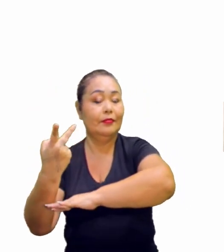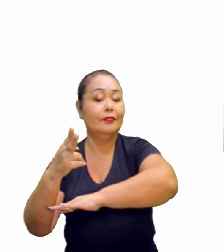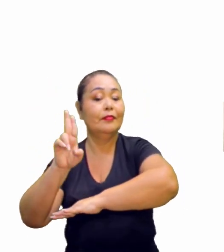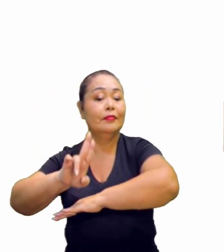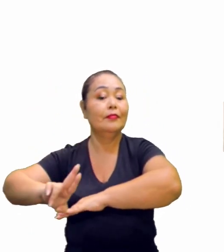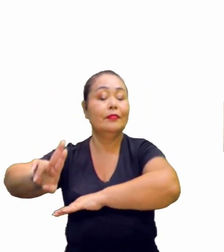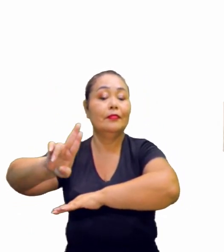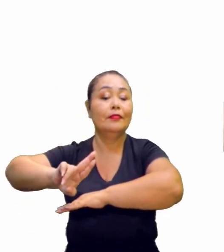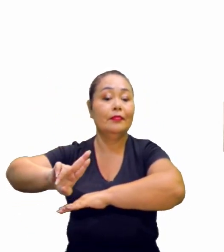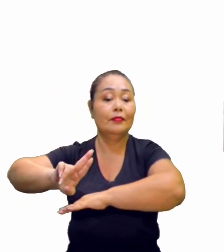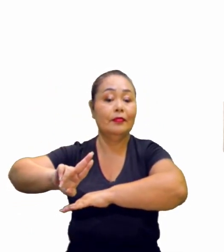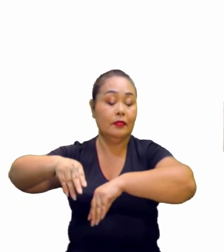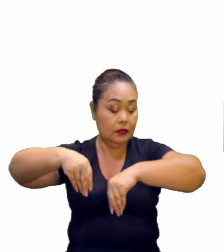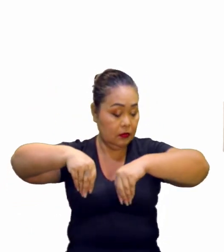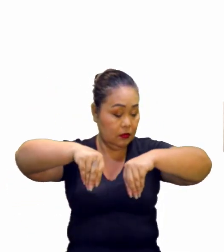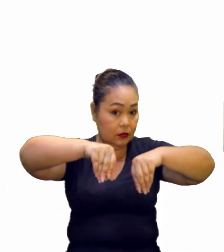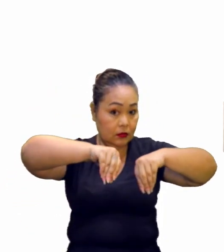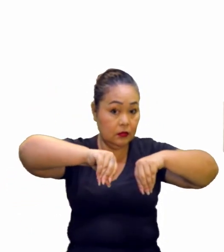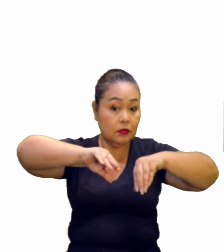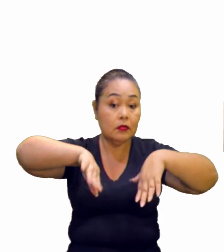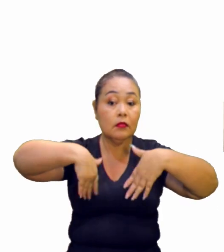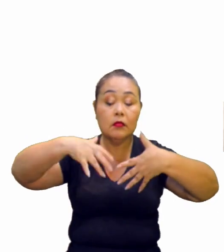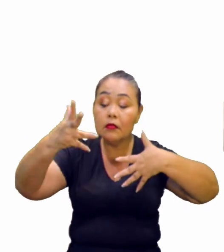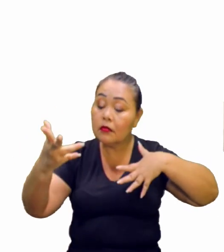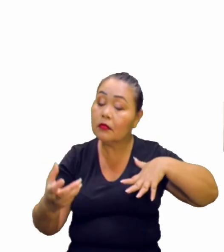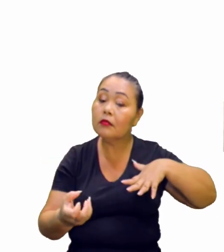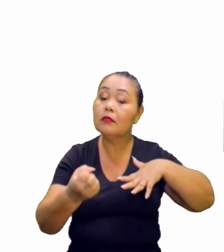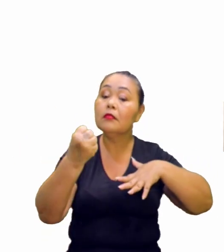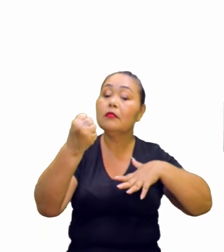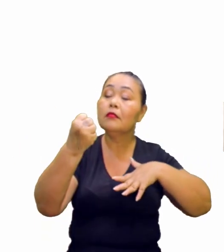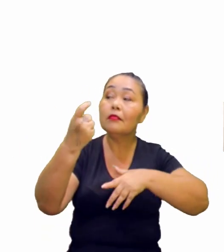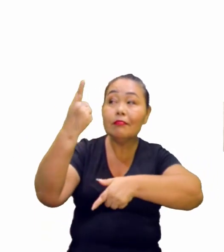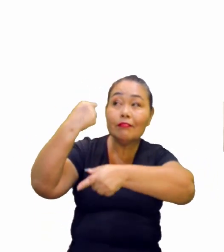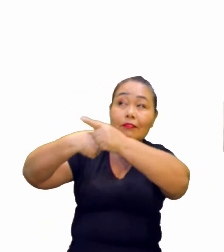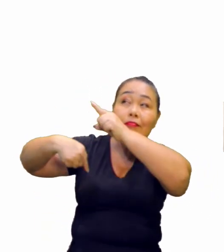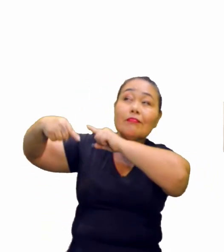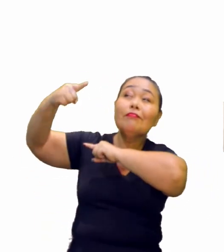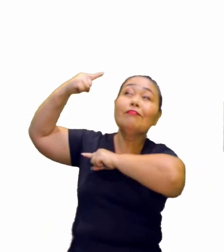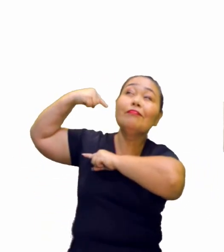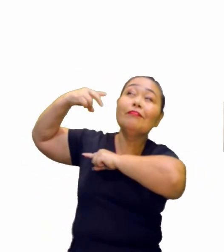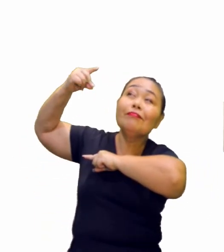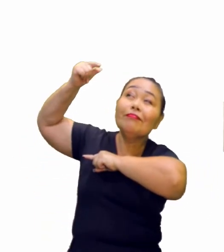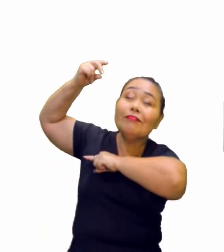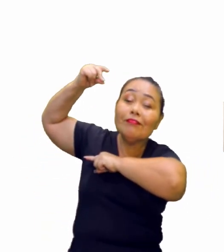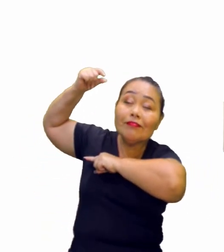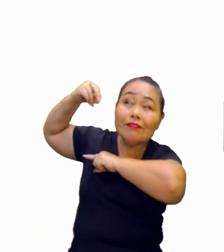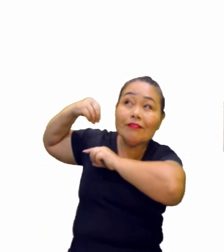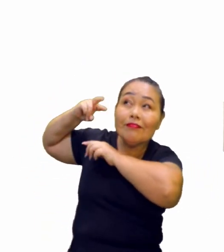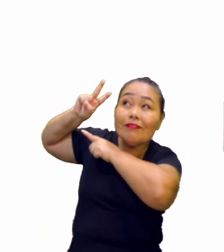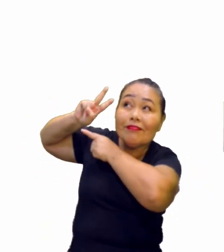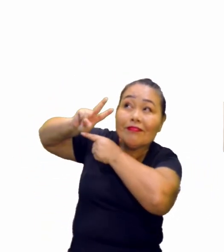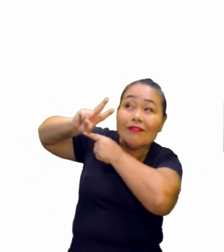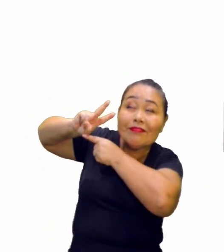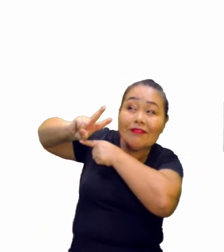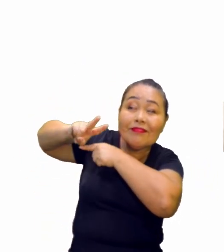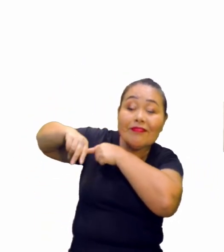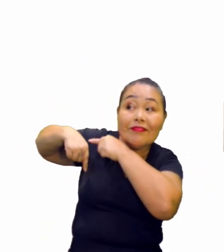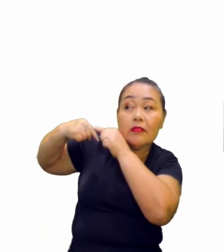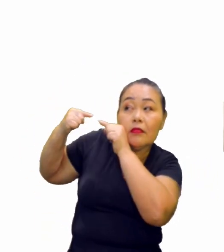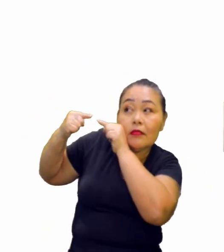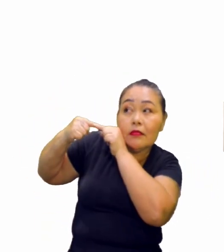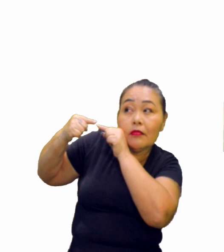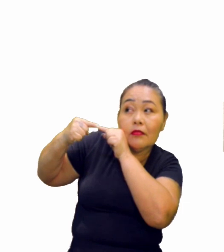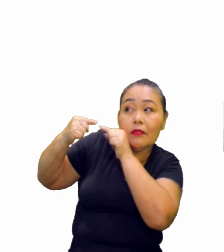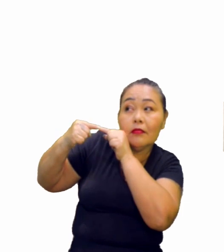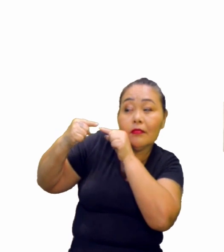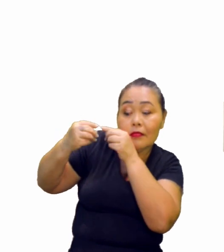uso da qual a gente vai resgatar a forma ancestral de cultivo, combinando